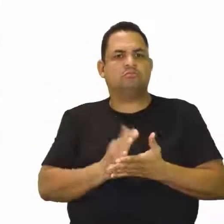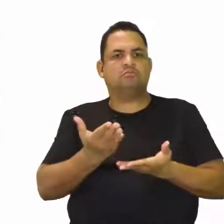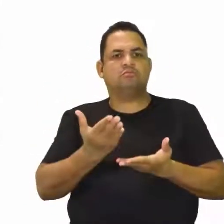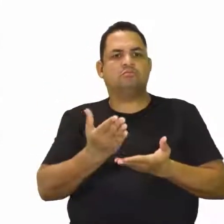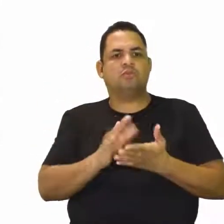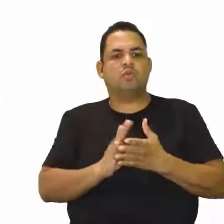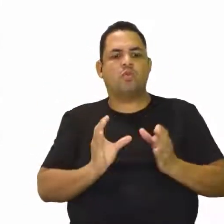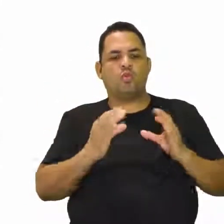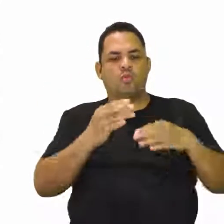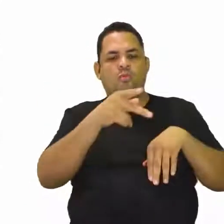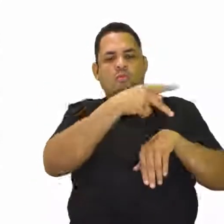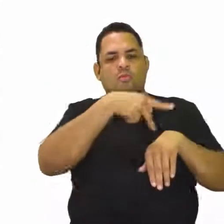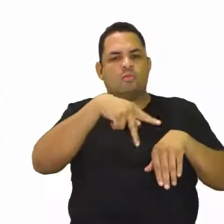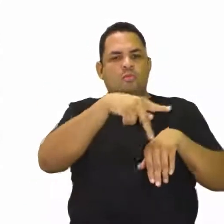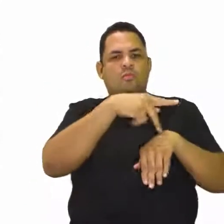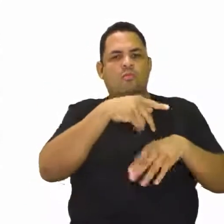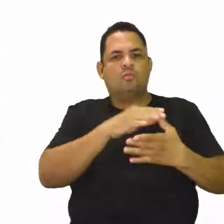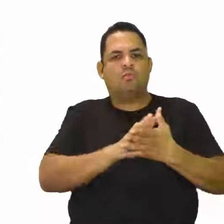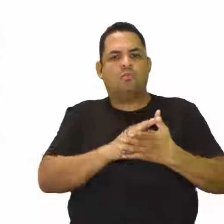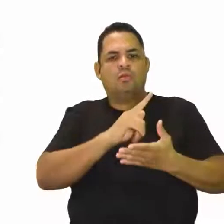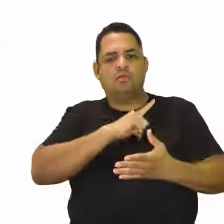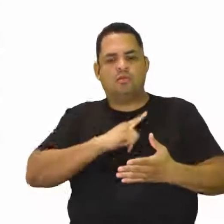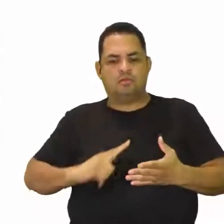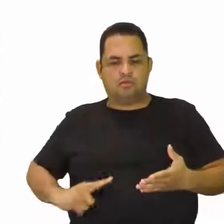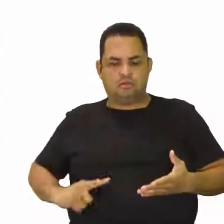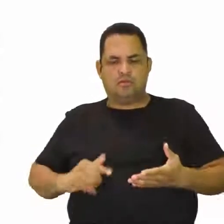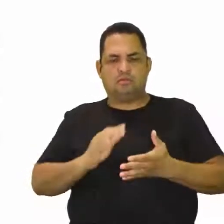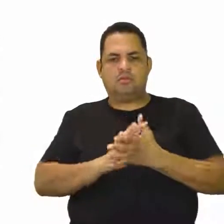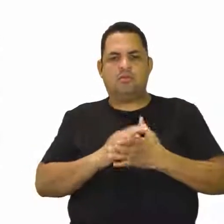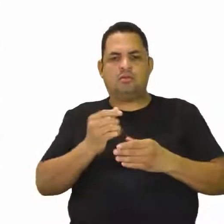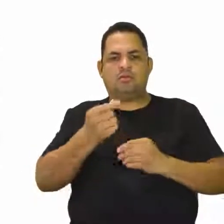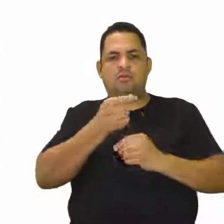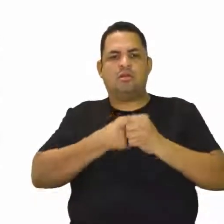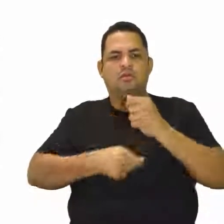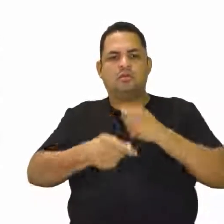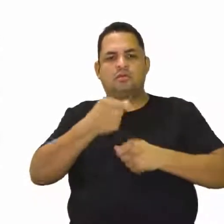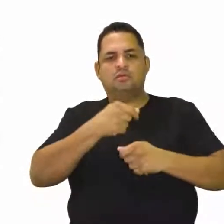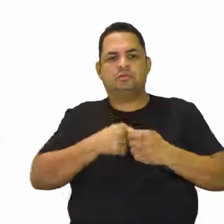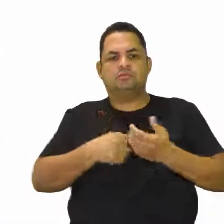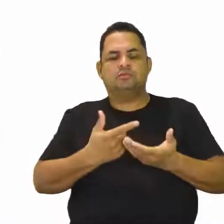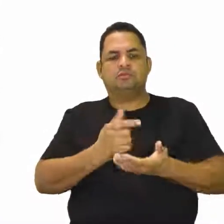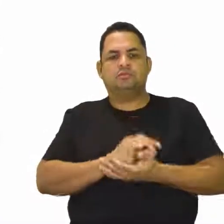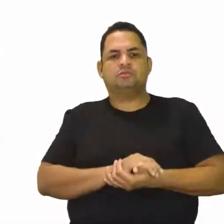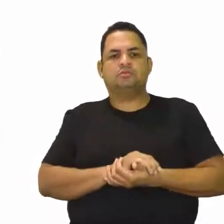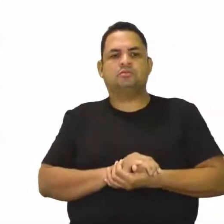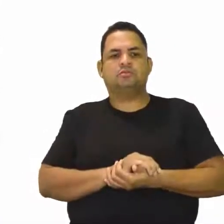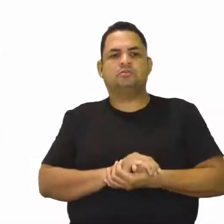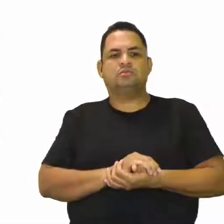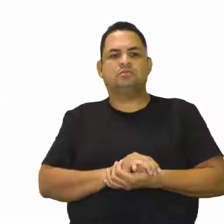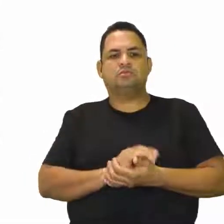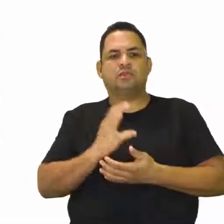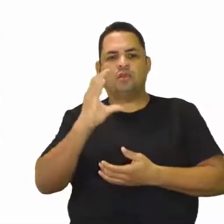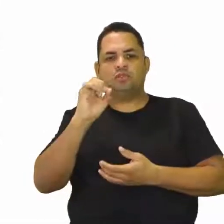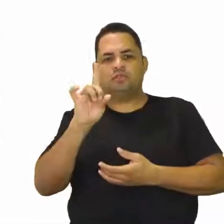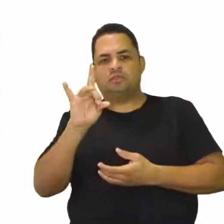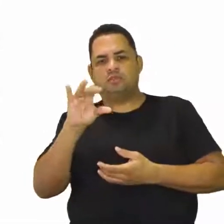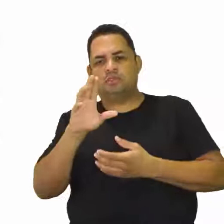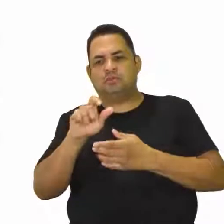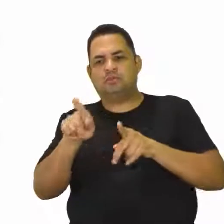Nações pelos países de regime capitalista. Ponto. Tanto ocidental como